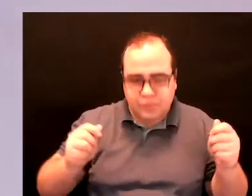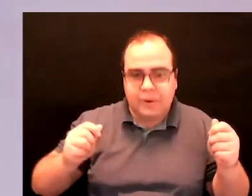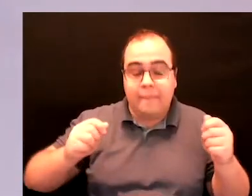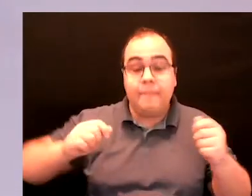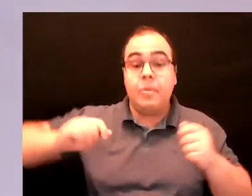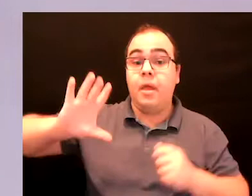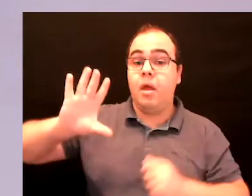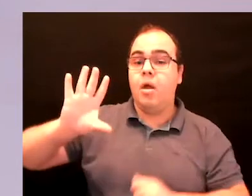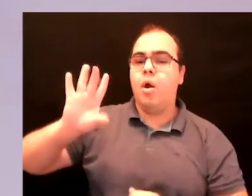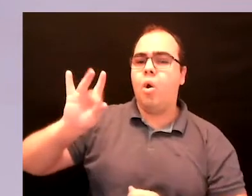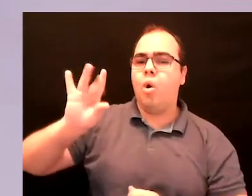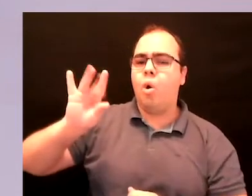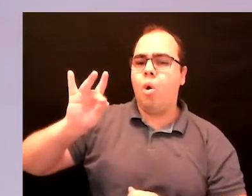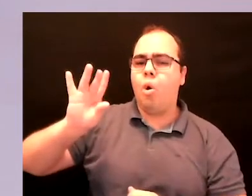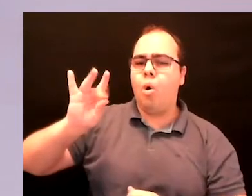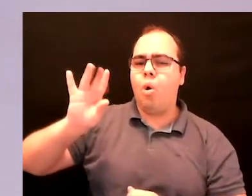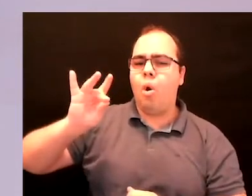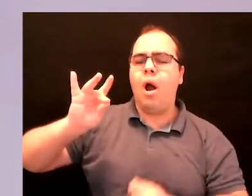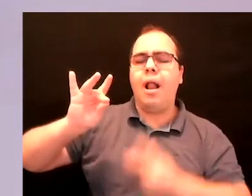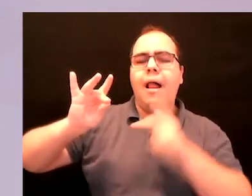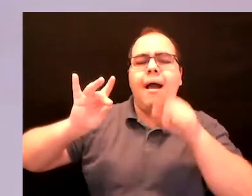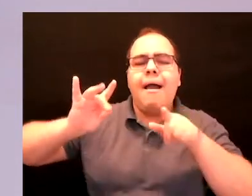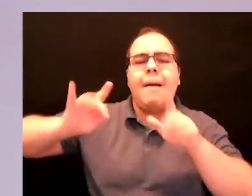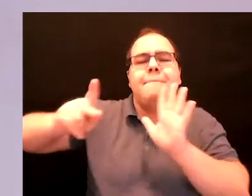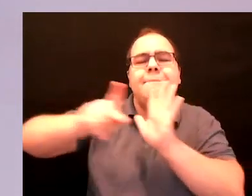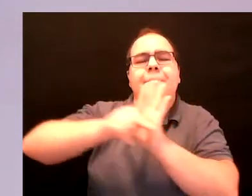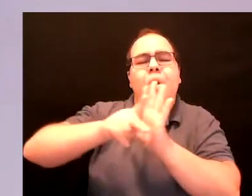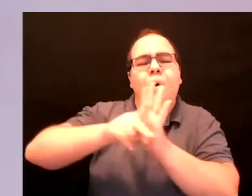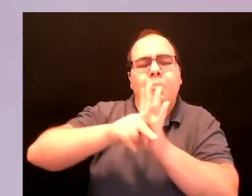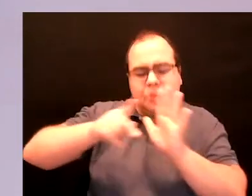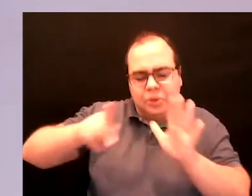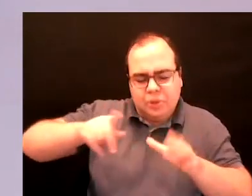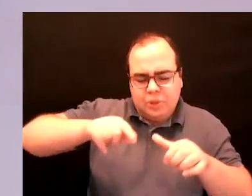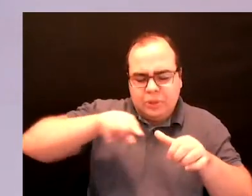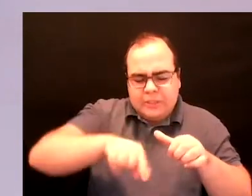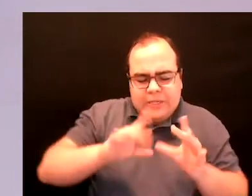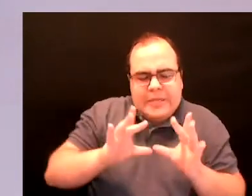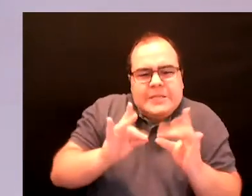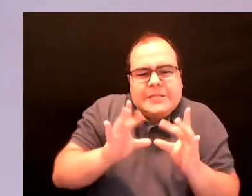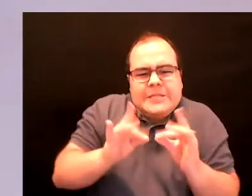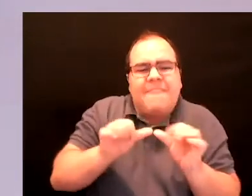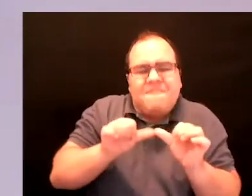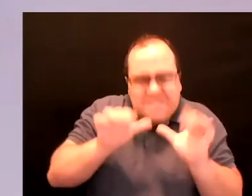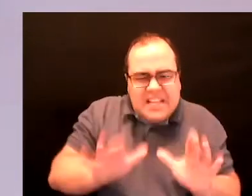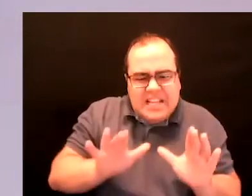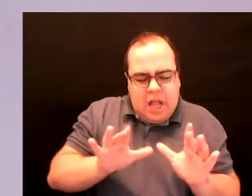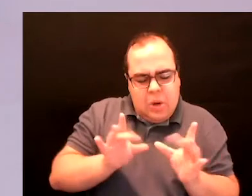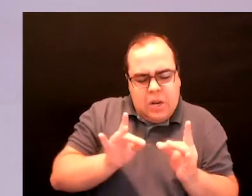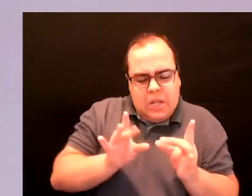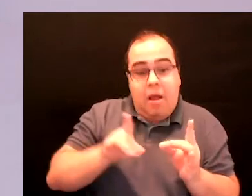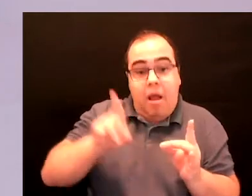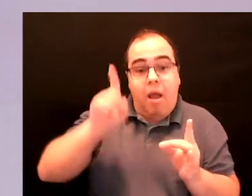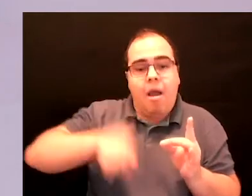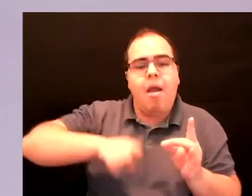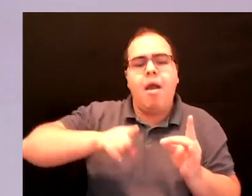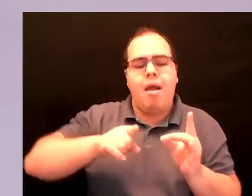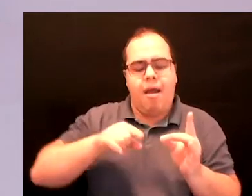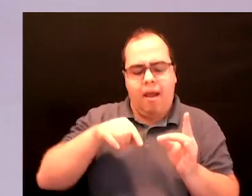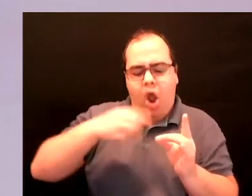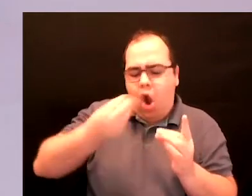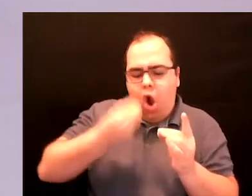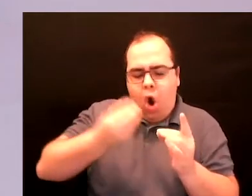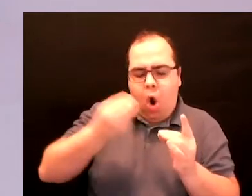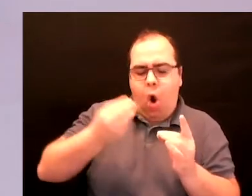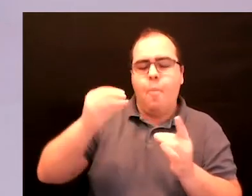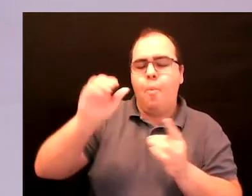A cola vai funcionar como fixador dessa tinta, né? Então, nada mais é que o pigmento direto